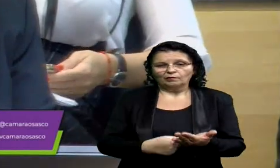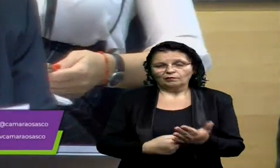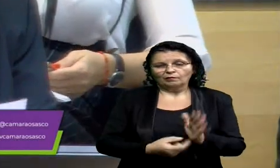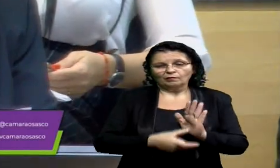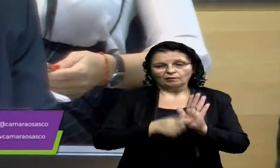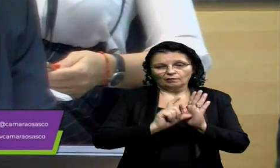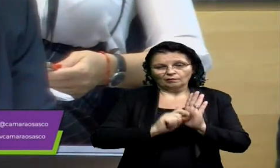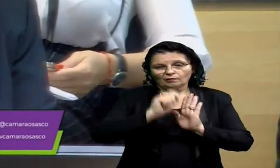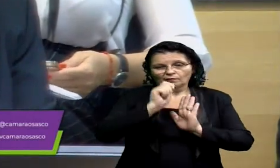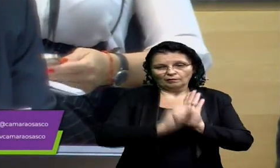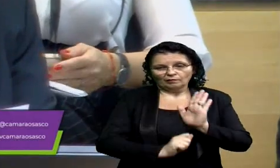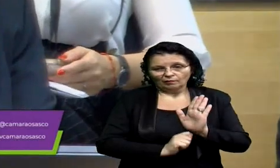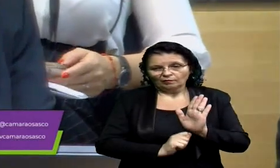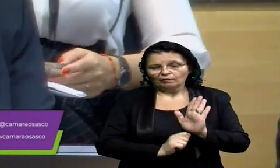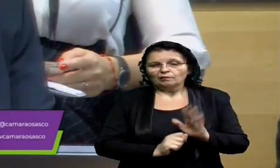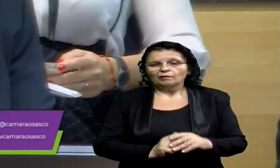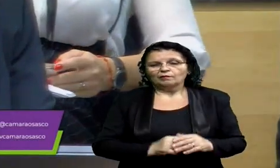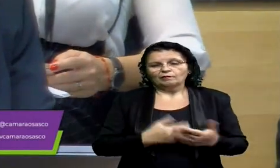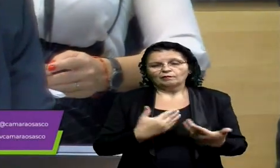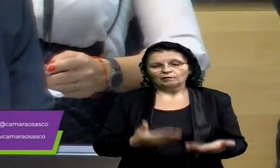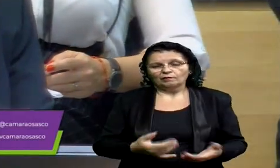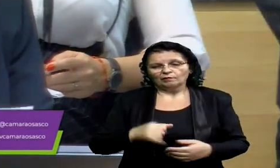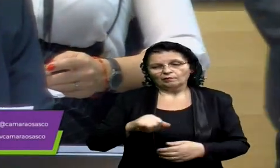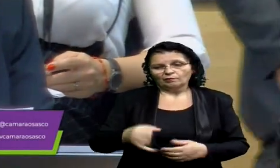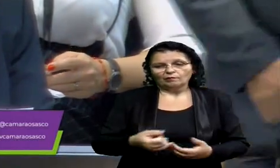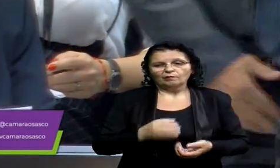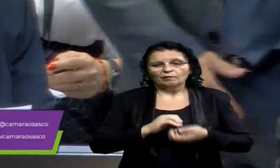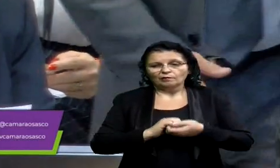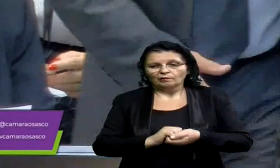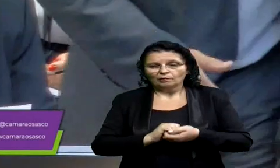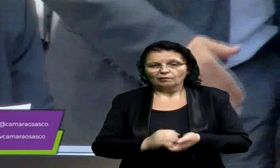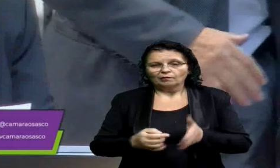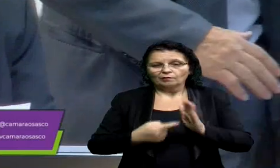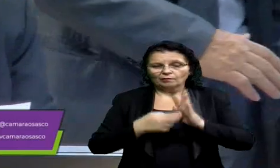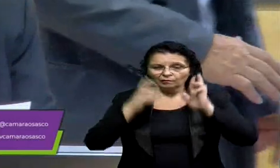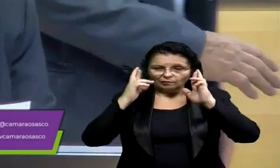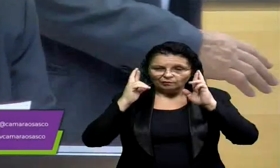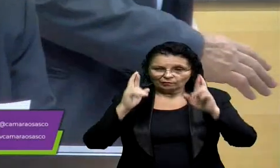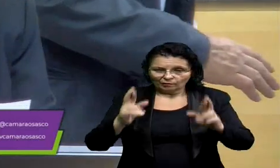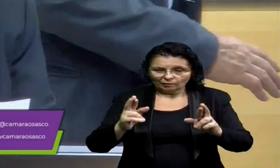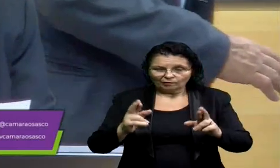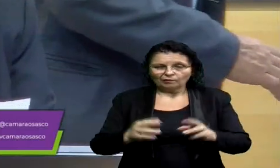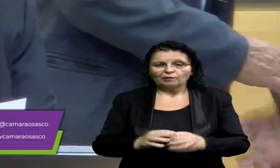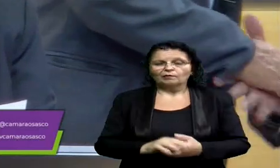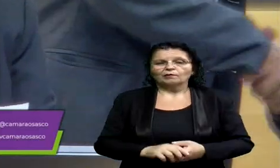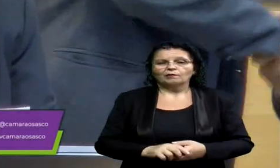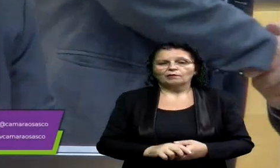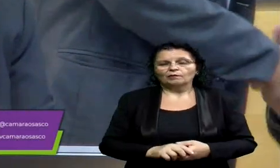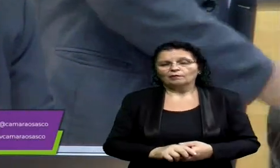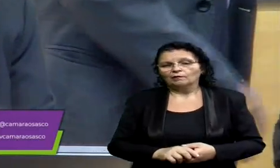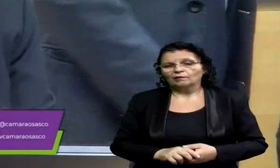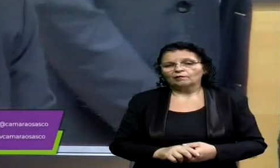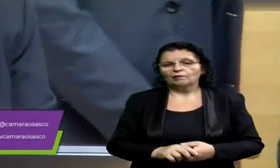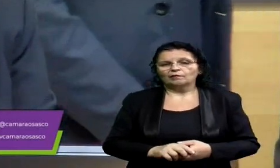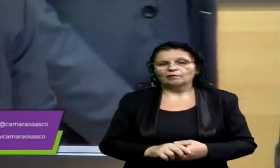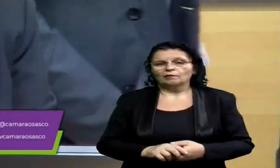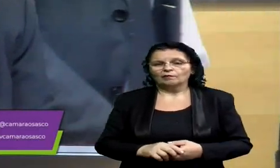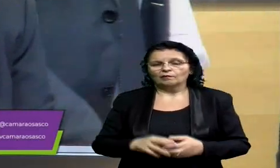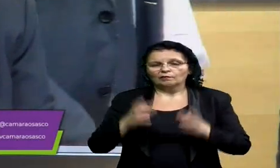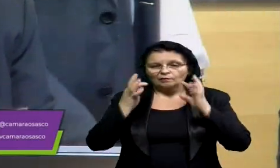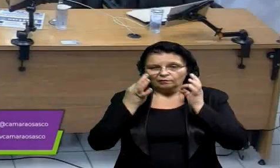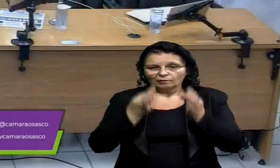anteriormente agendados sem mais aproveito a oportunidade para apresentar nossos protestos de estima e consideração